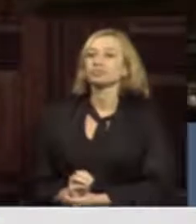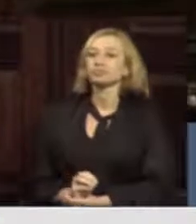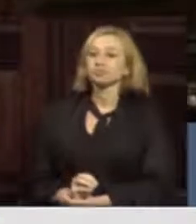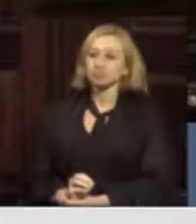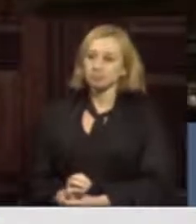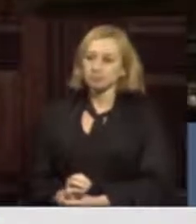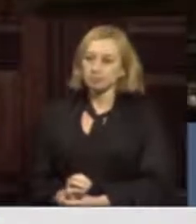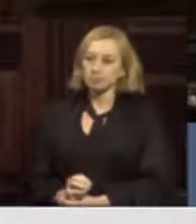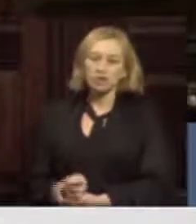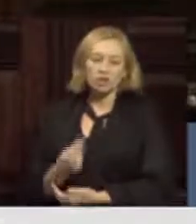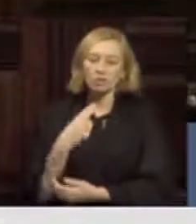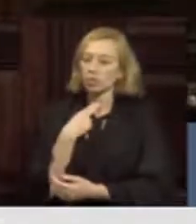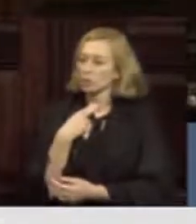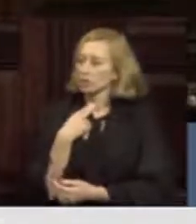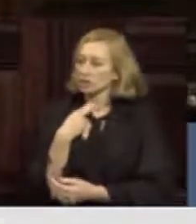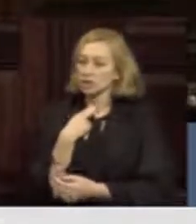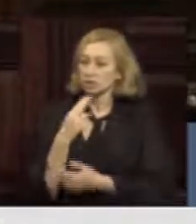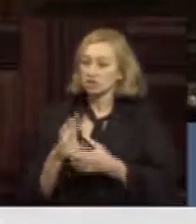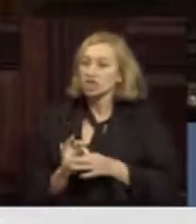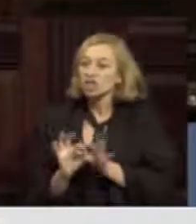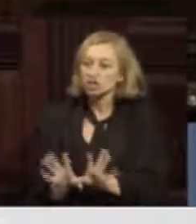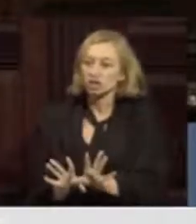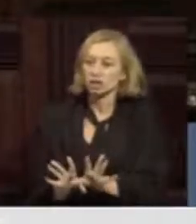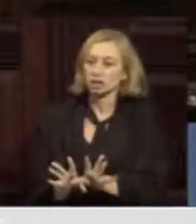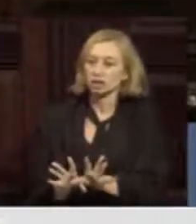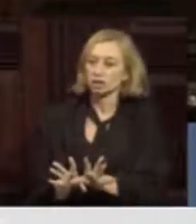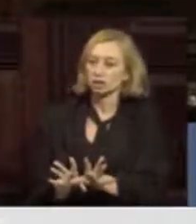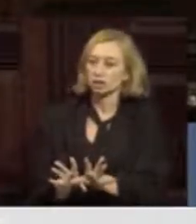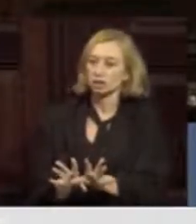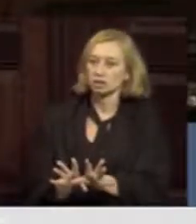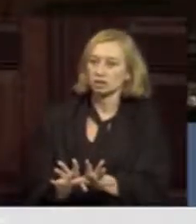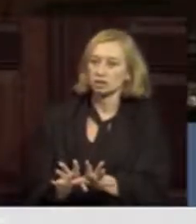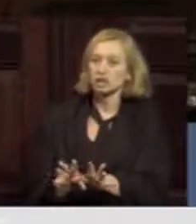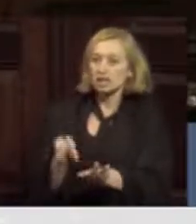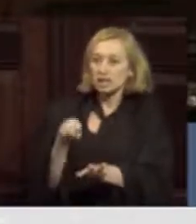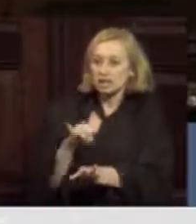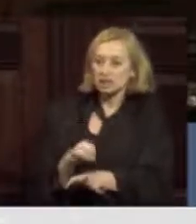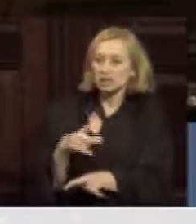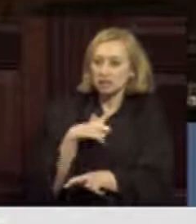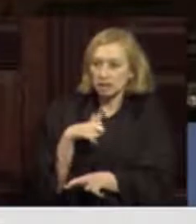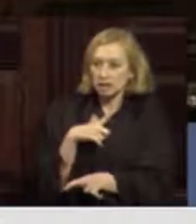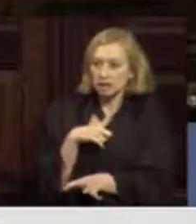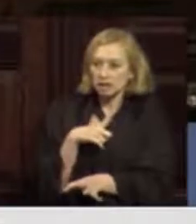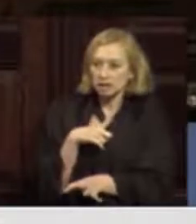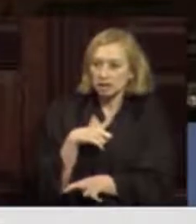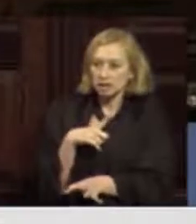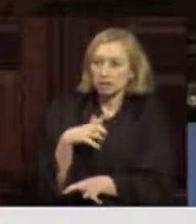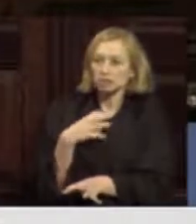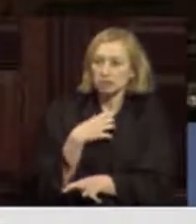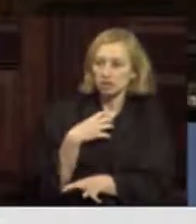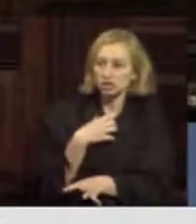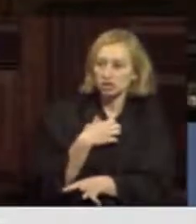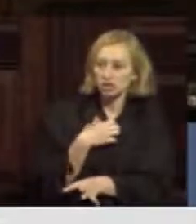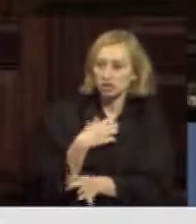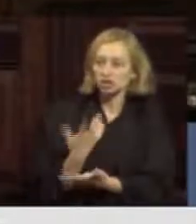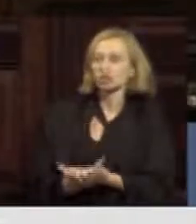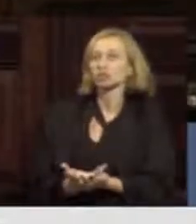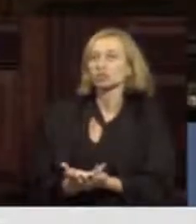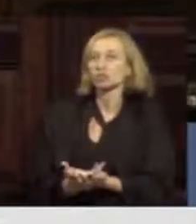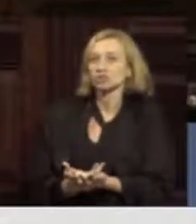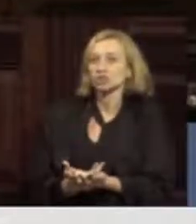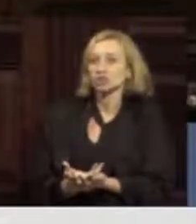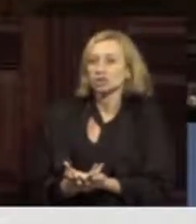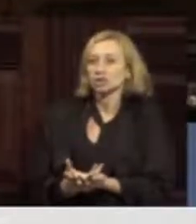pode permitir que isso aconteça. E se faz algum sentido ter um mandato de parlamentar, se faz algum